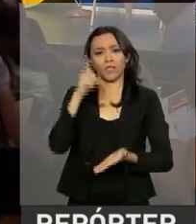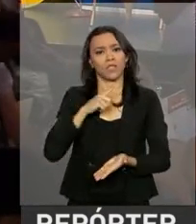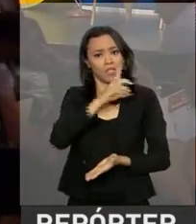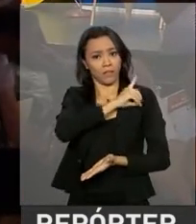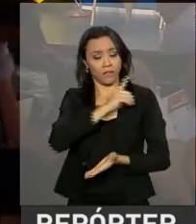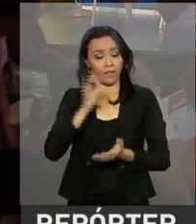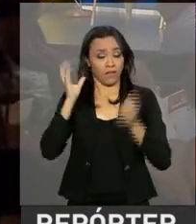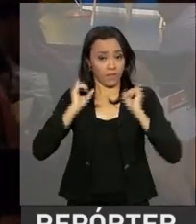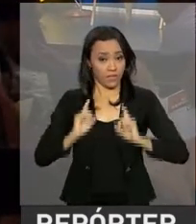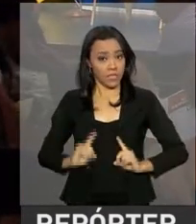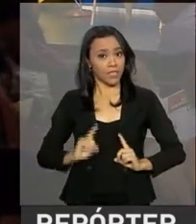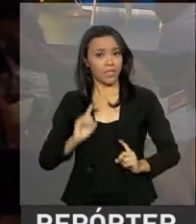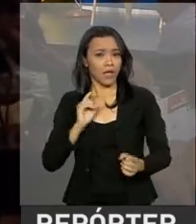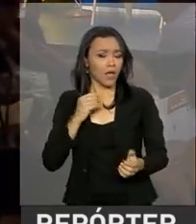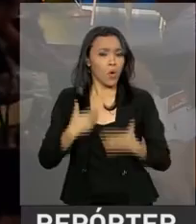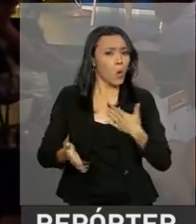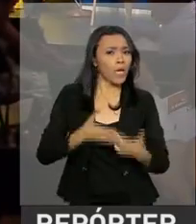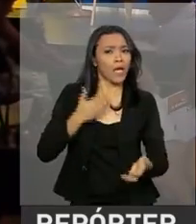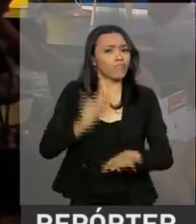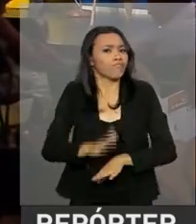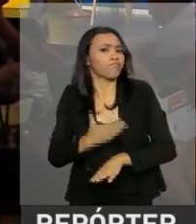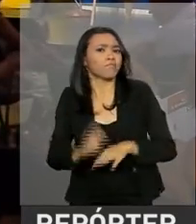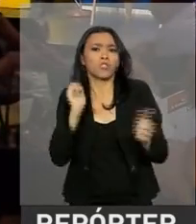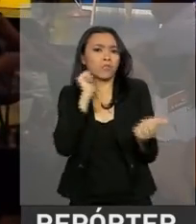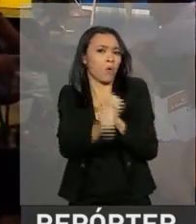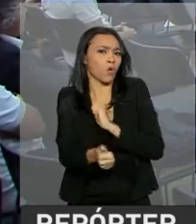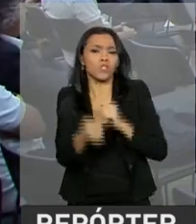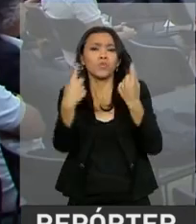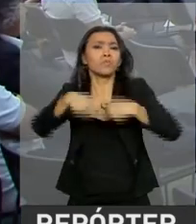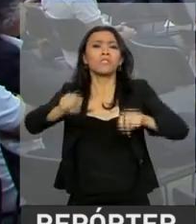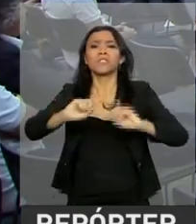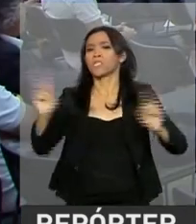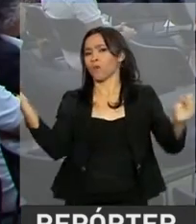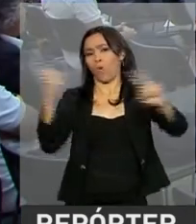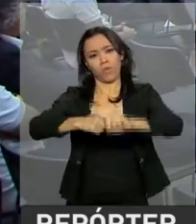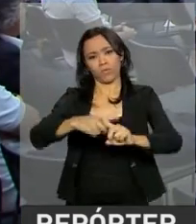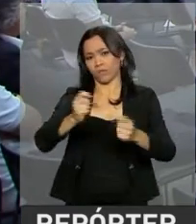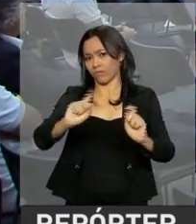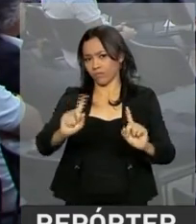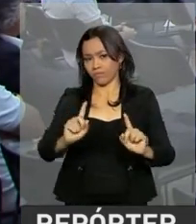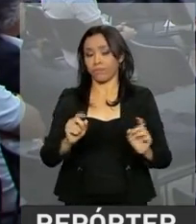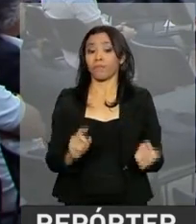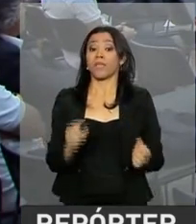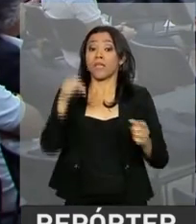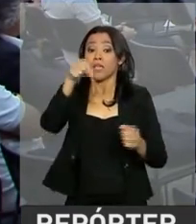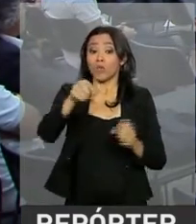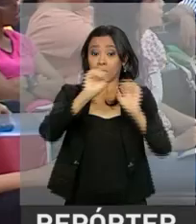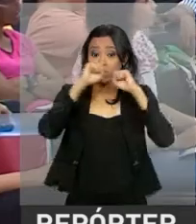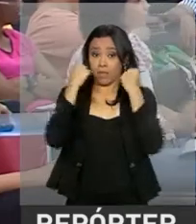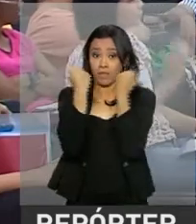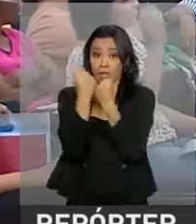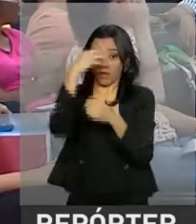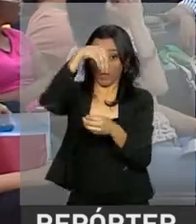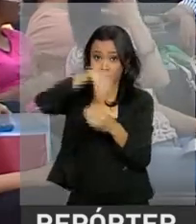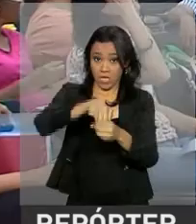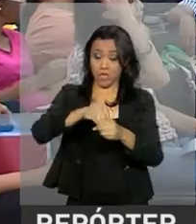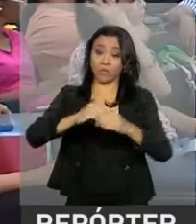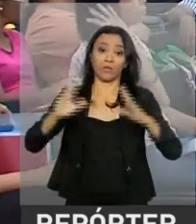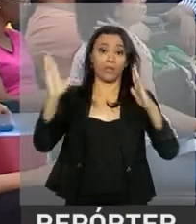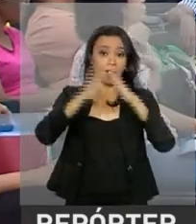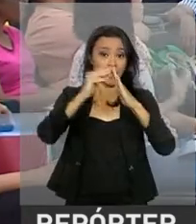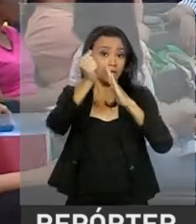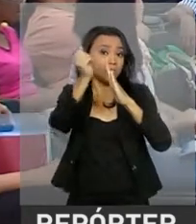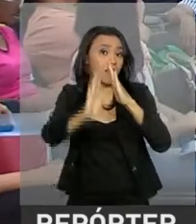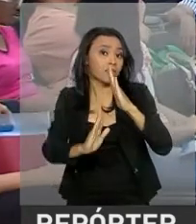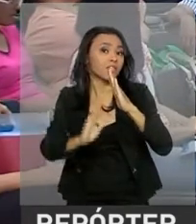de esporte, mesmo que não seja em nível competitivo. Um seminário na Casa Brasil, no Rio de Janeiro, discutiu os